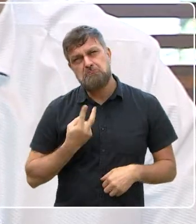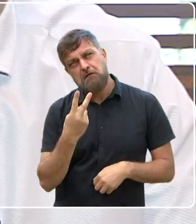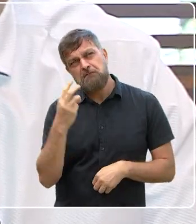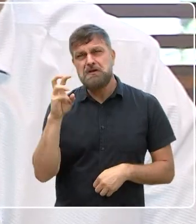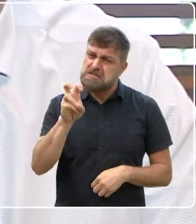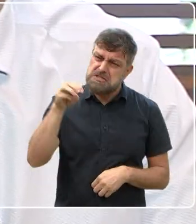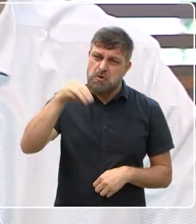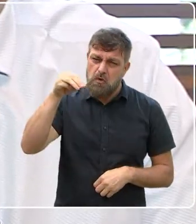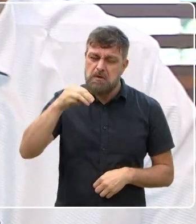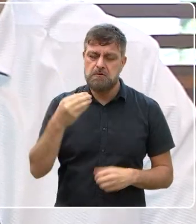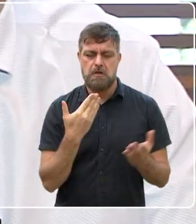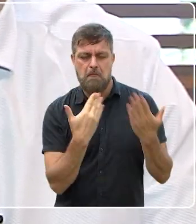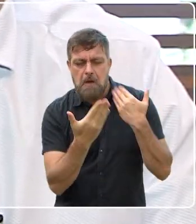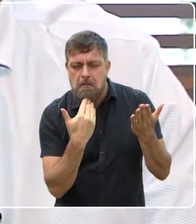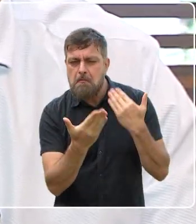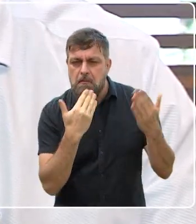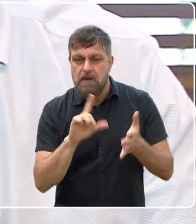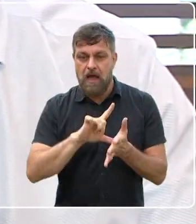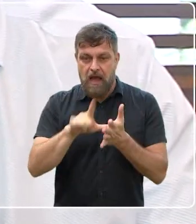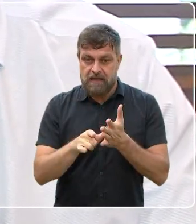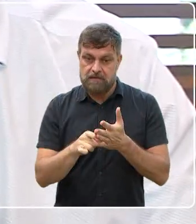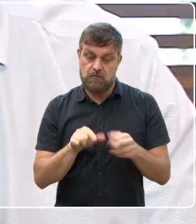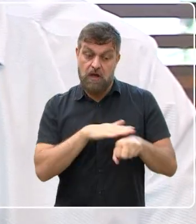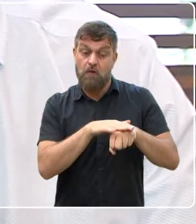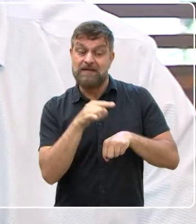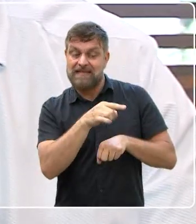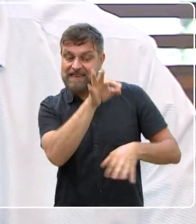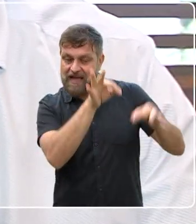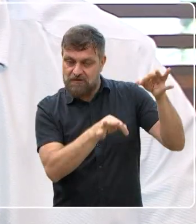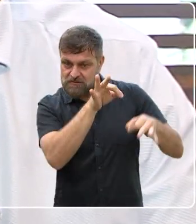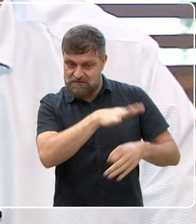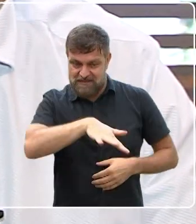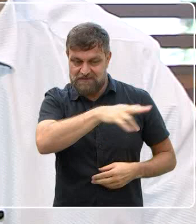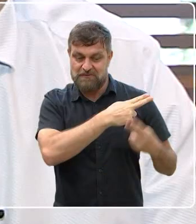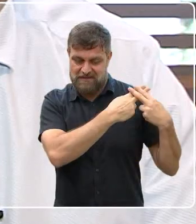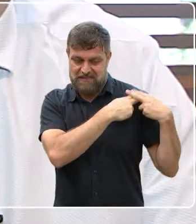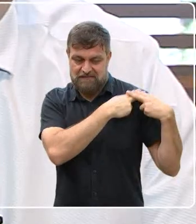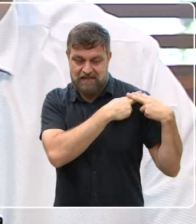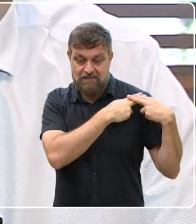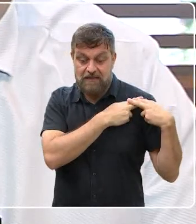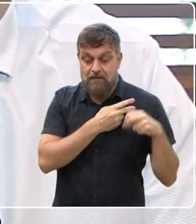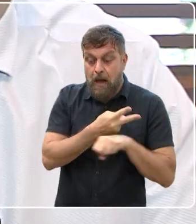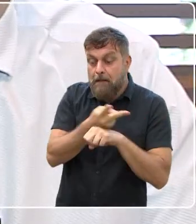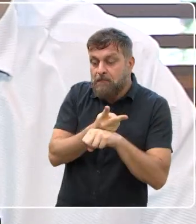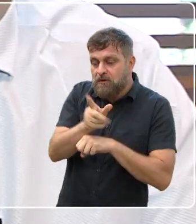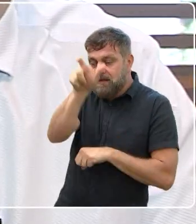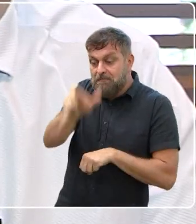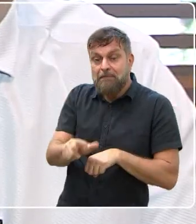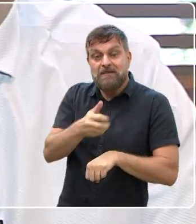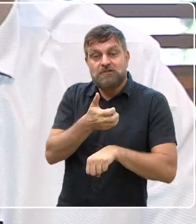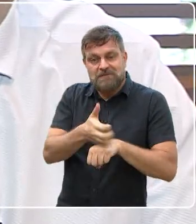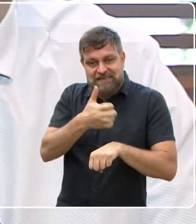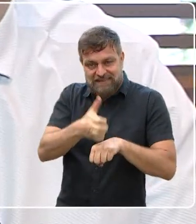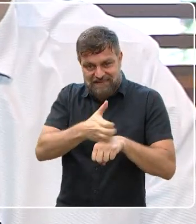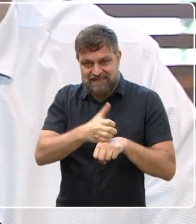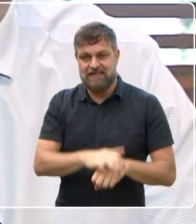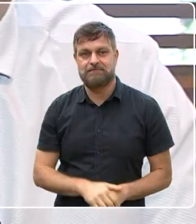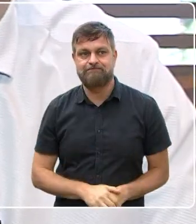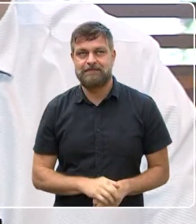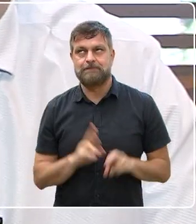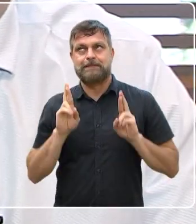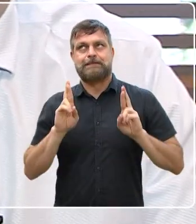uns 20 a 25 minutos. E ela disse que levaria o jurídico, que estava procurando então um determinado perfil para estágio na área